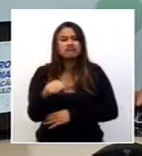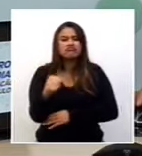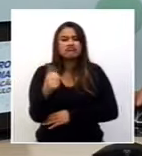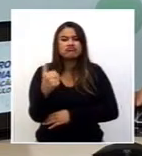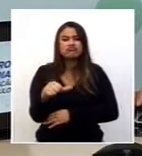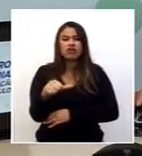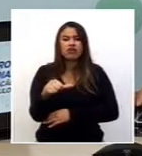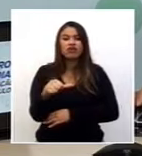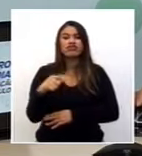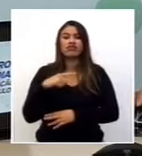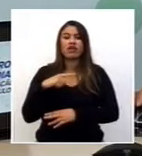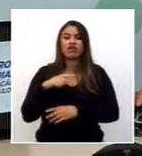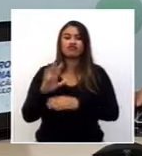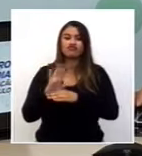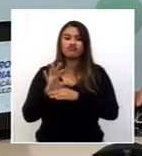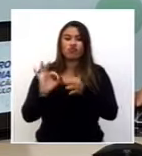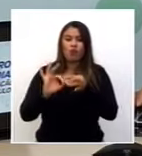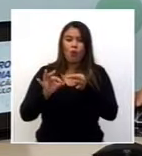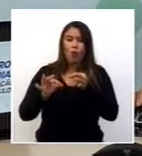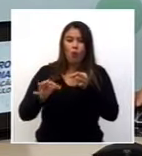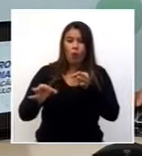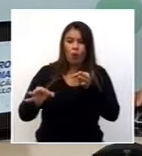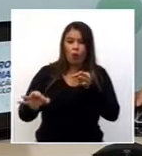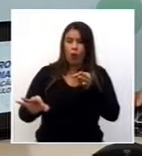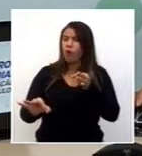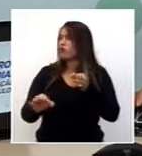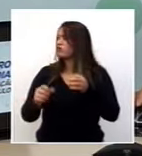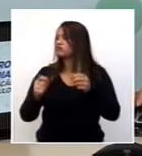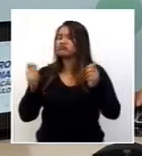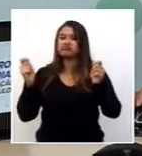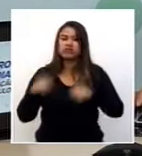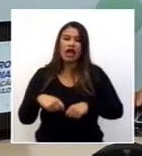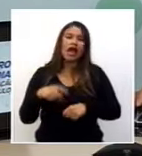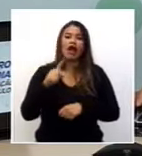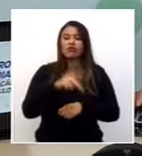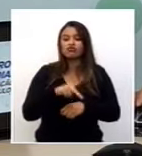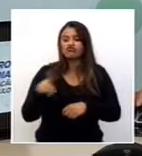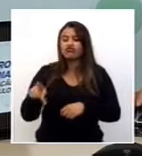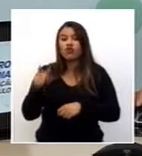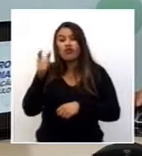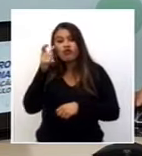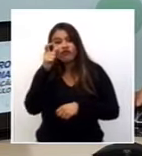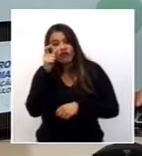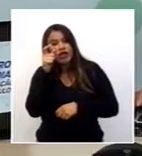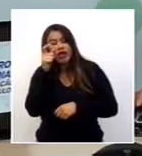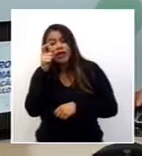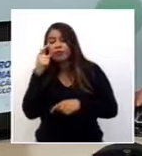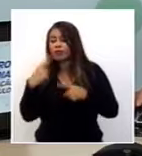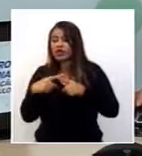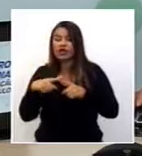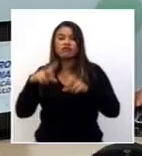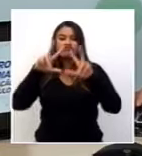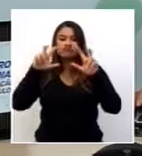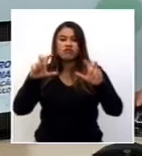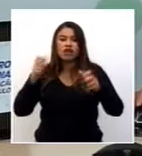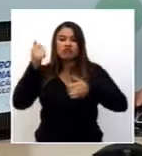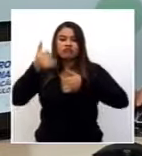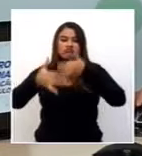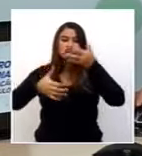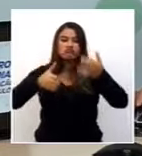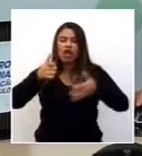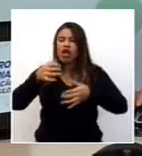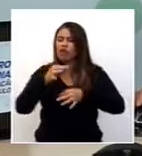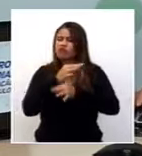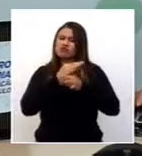ele é longo, se vocês, professores, puderem assistir, é interessante o que ela fala. Ela fala do professor ser